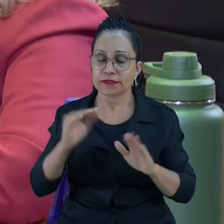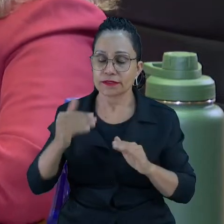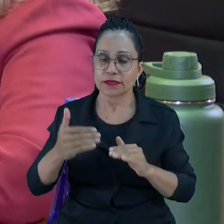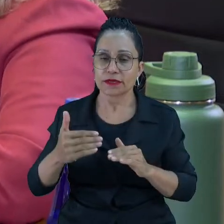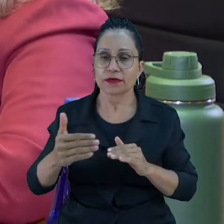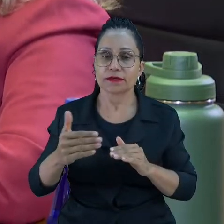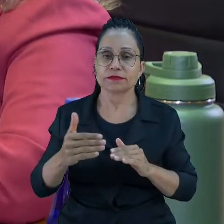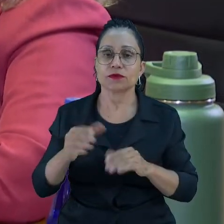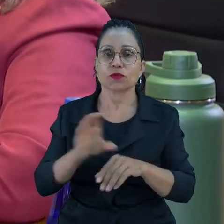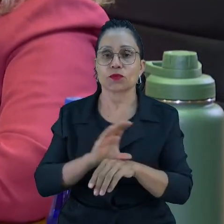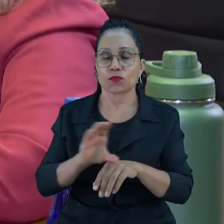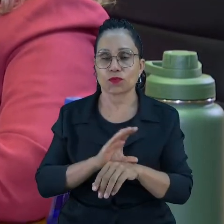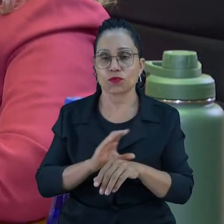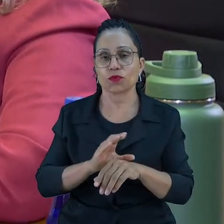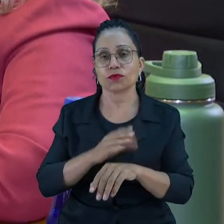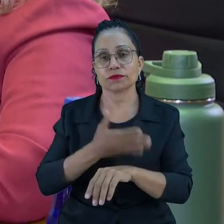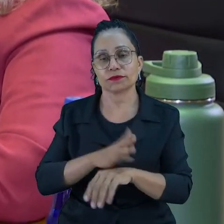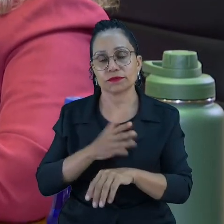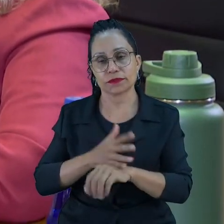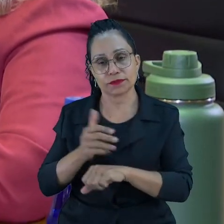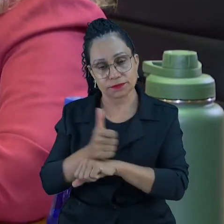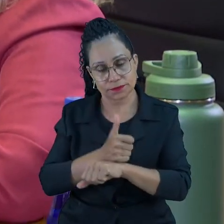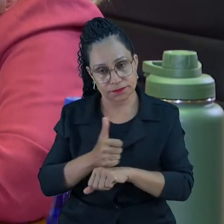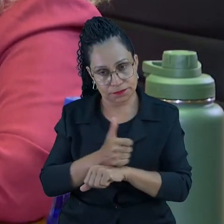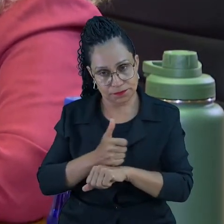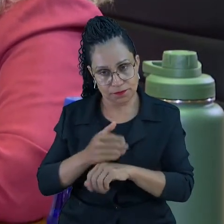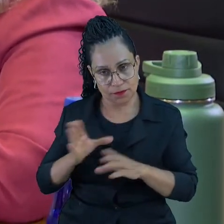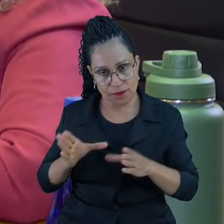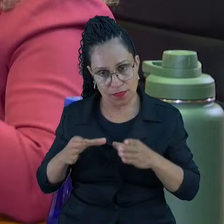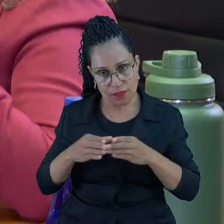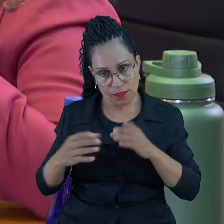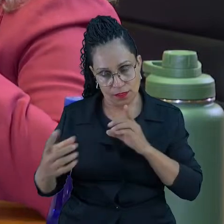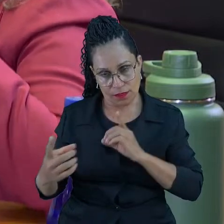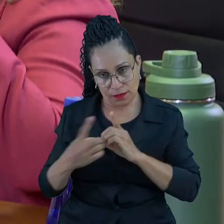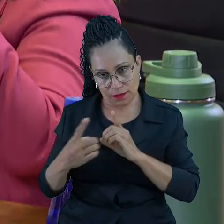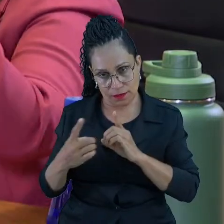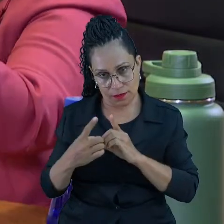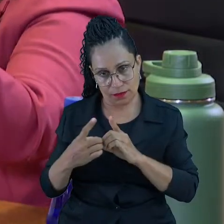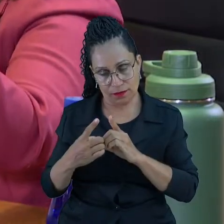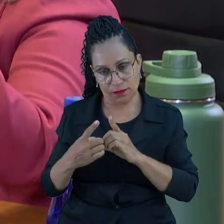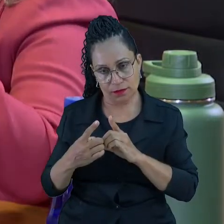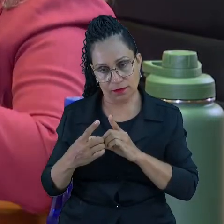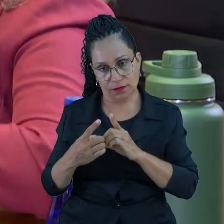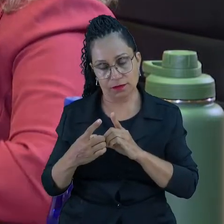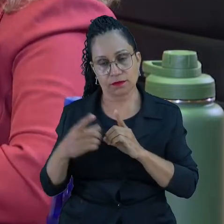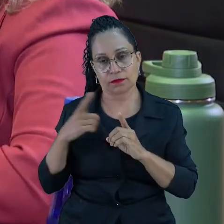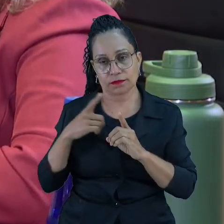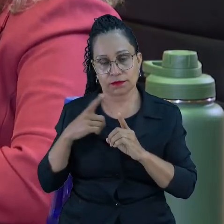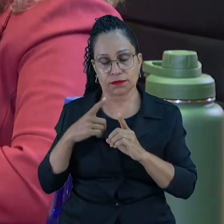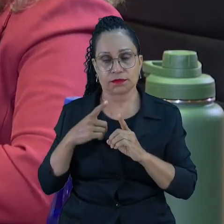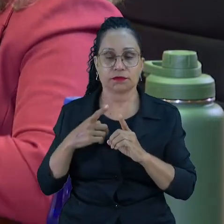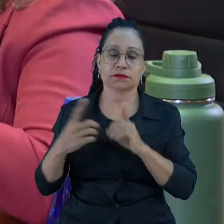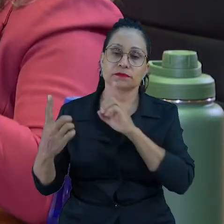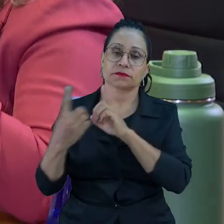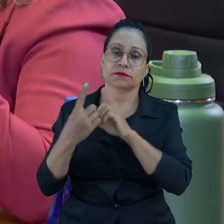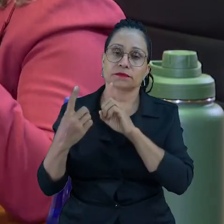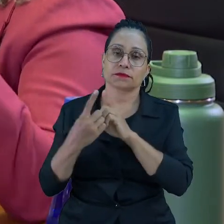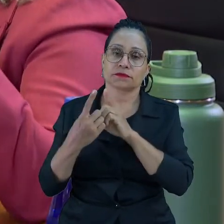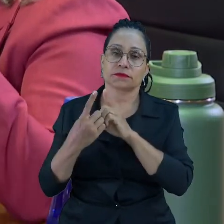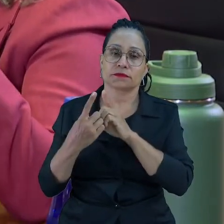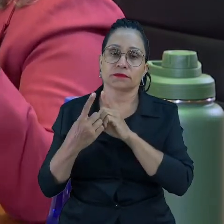a capacitação, o treinamento com com a nossa equipe de atendimento, né, que é a equipe que está lá na frente, né, atendendo e de